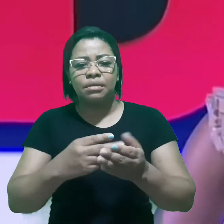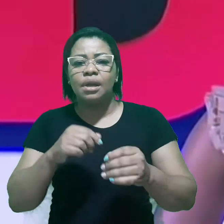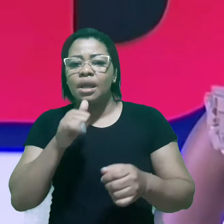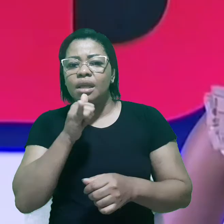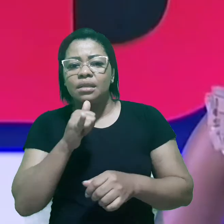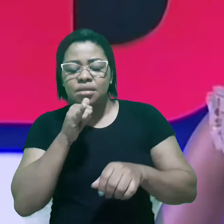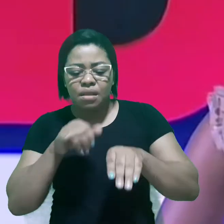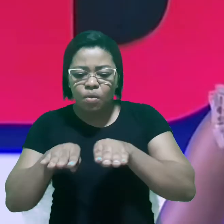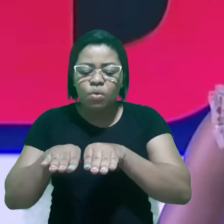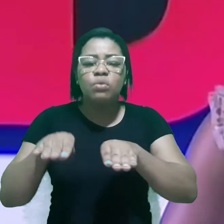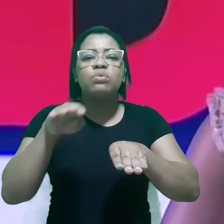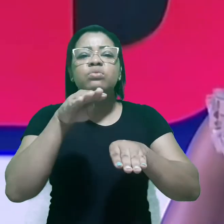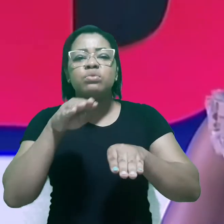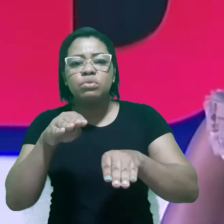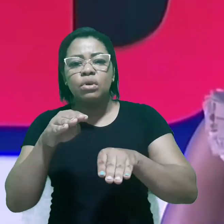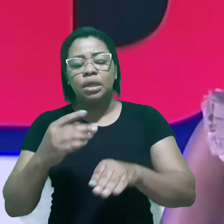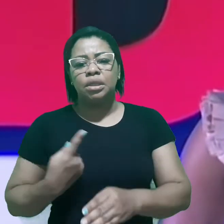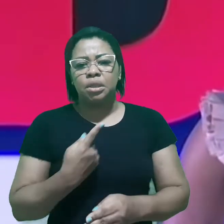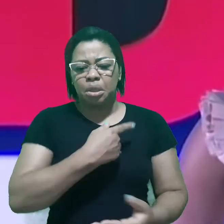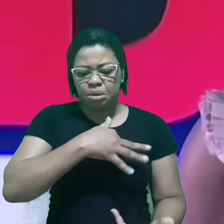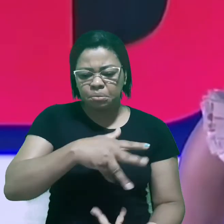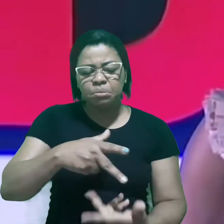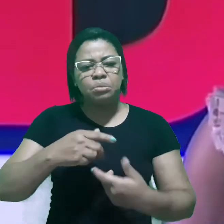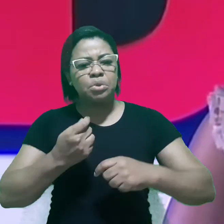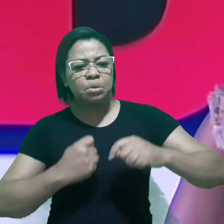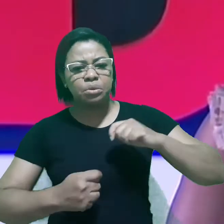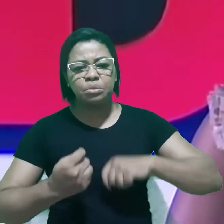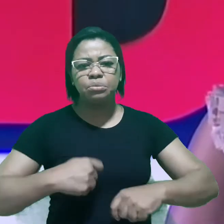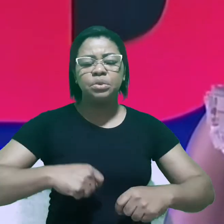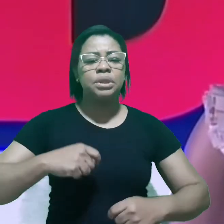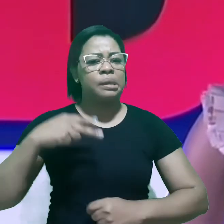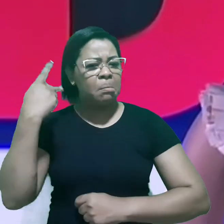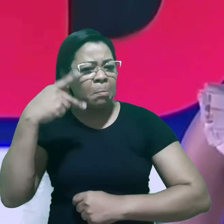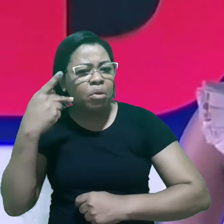econômico e político, histórias também são definidas pelo